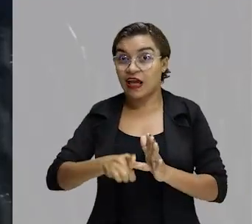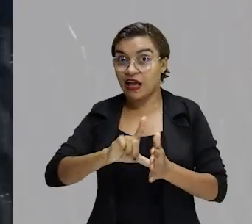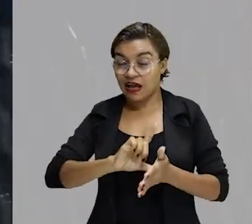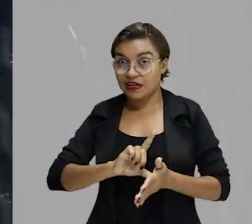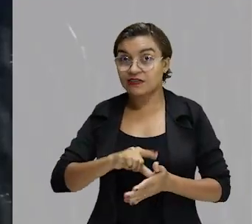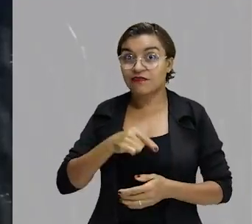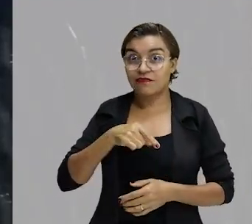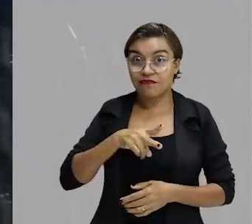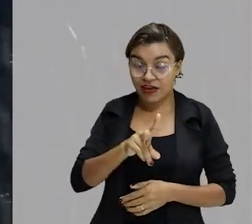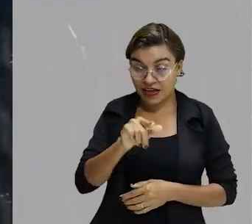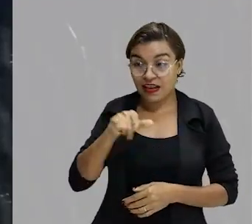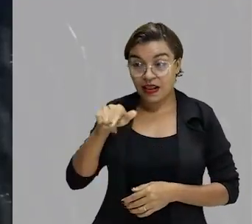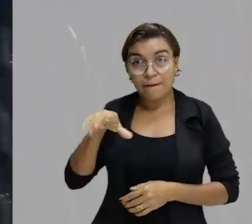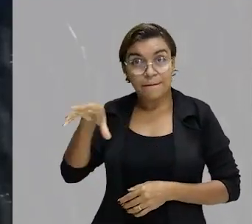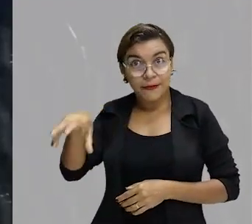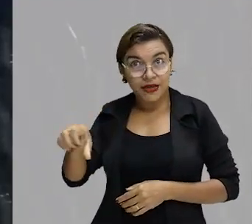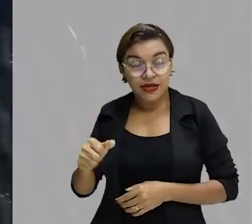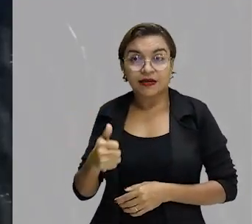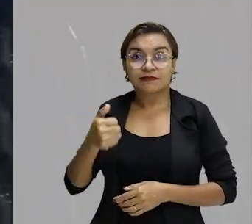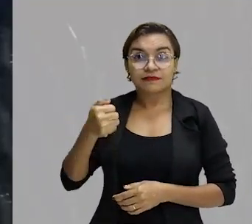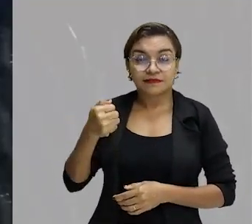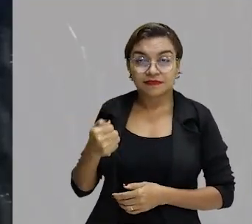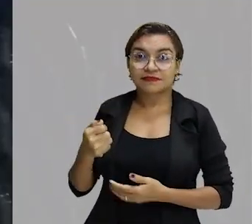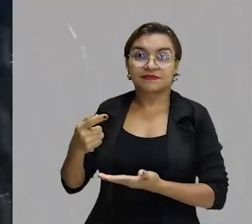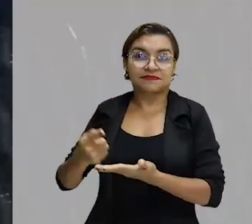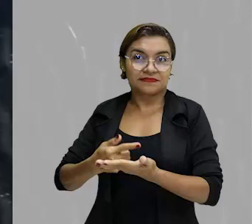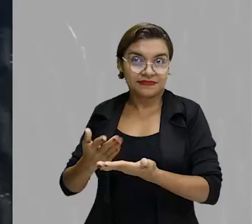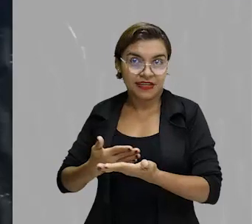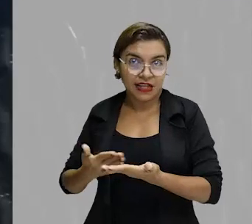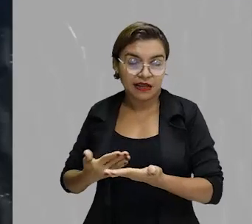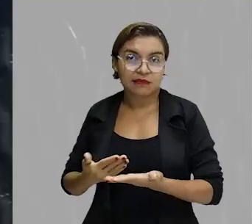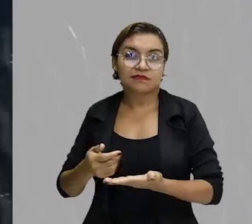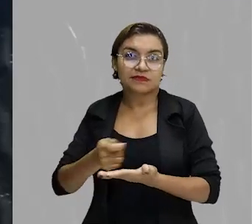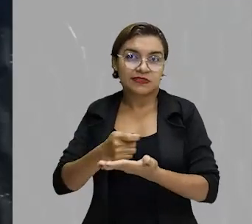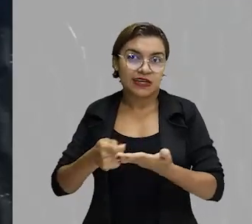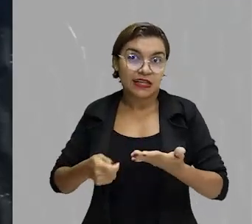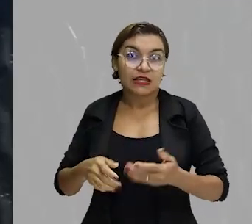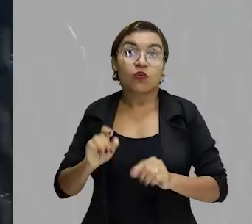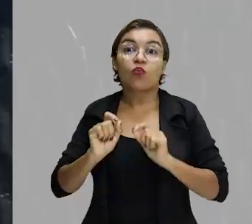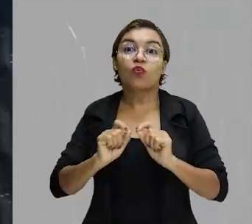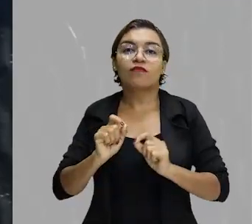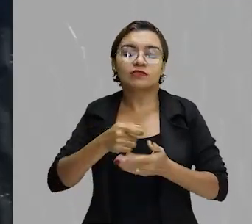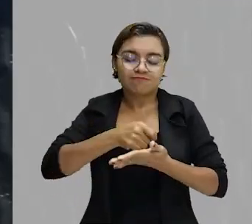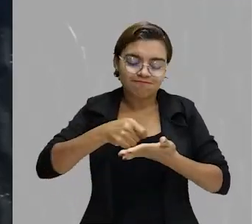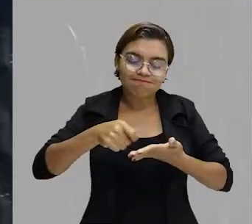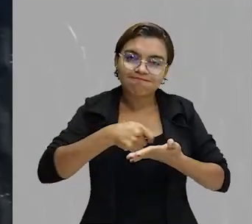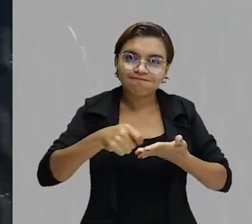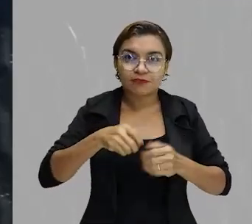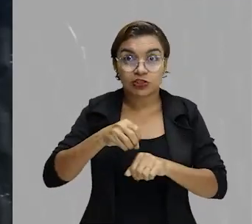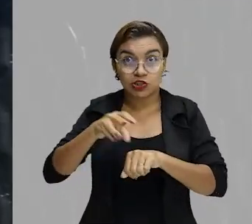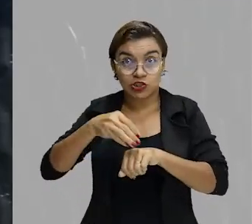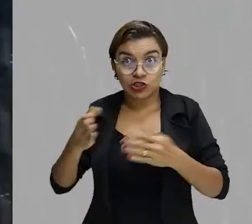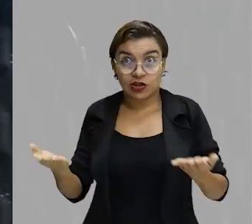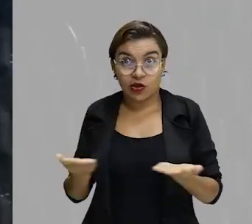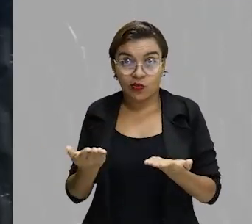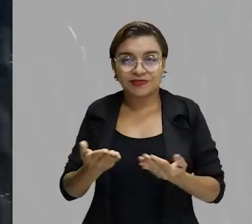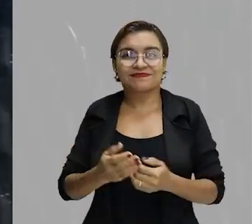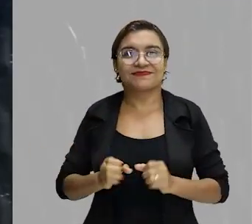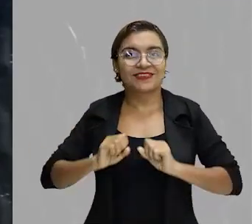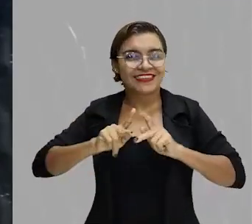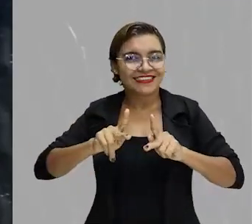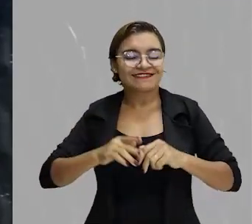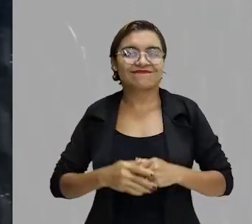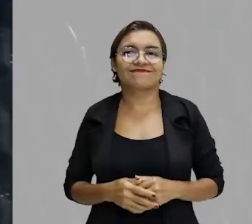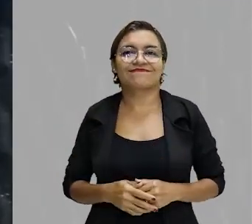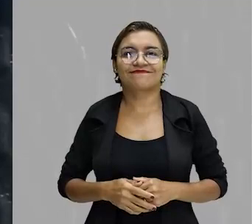pegar teu caderno, tua caneta, teu lápis para fazer as anotações das dicas que eu vou te dar nessa nossa aula de hoje. Fechado?